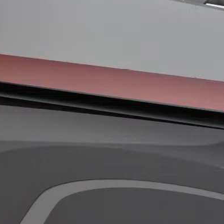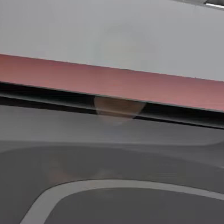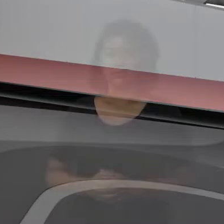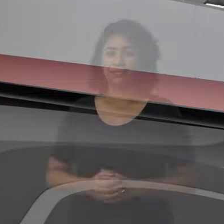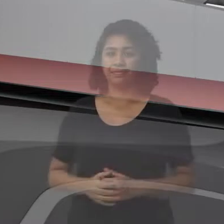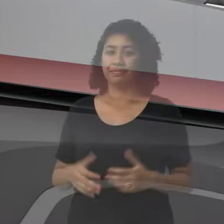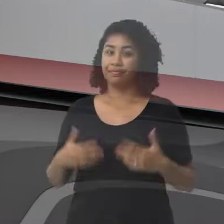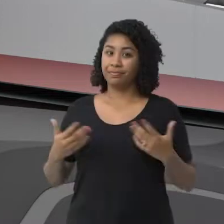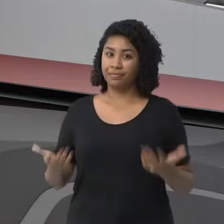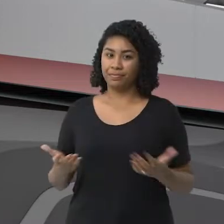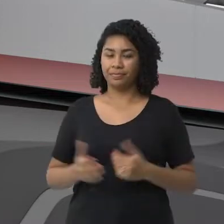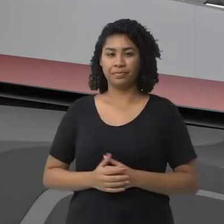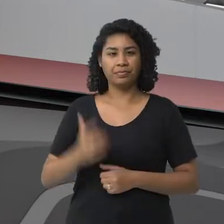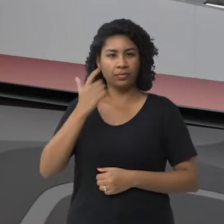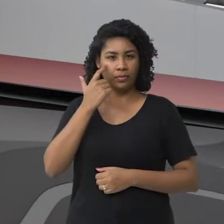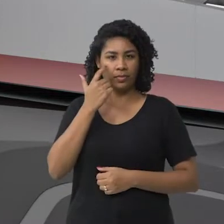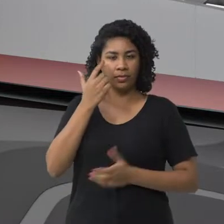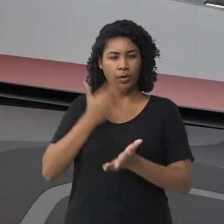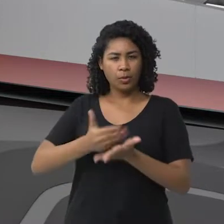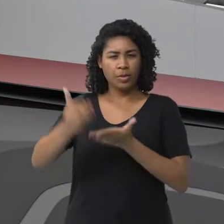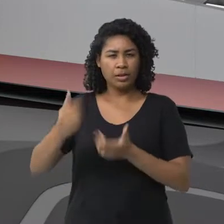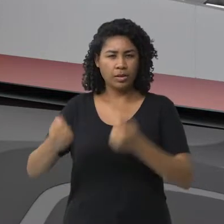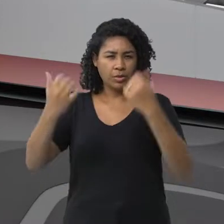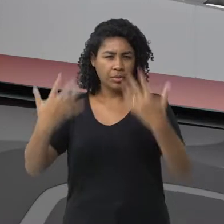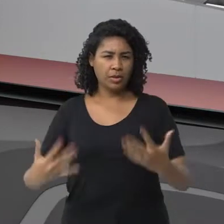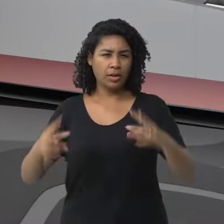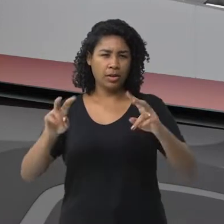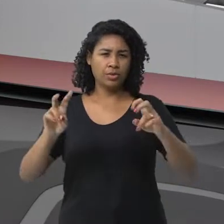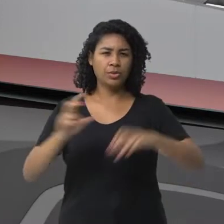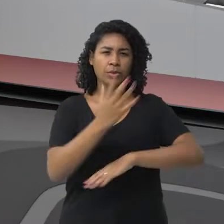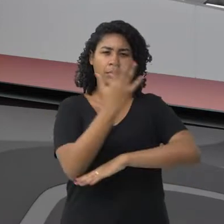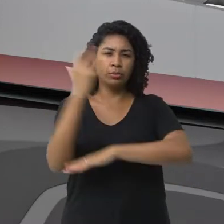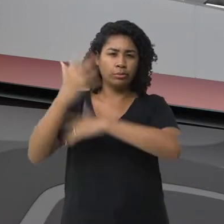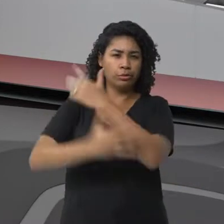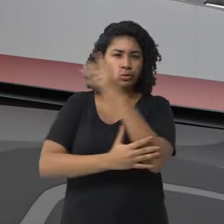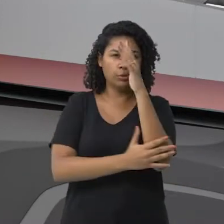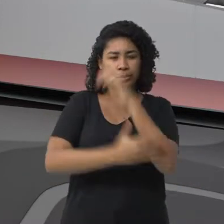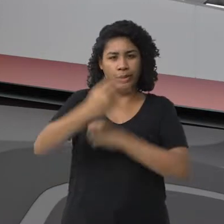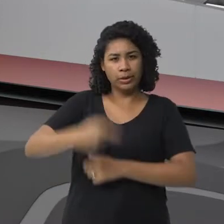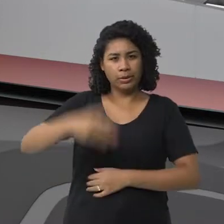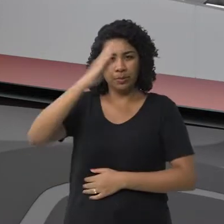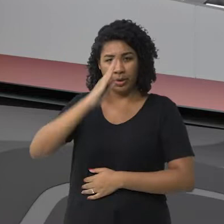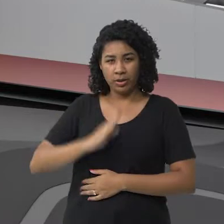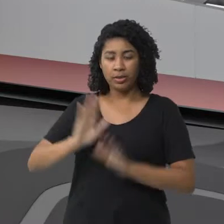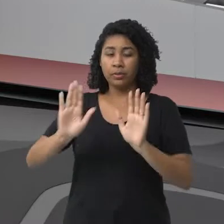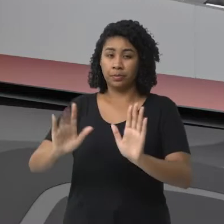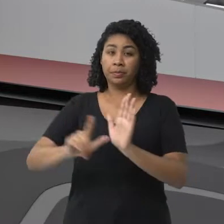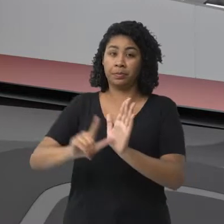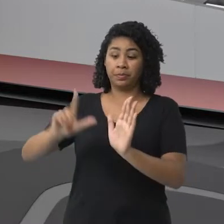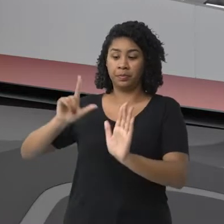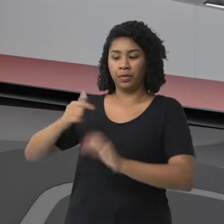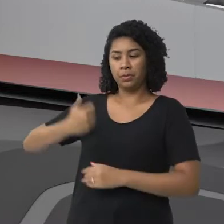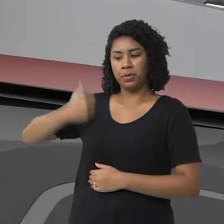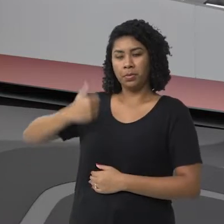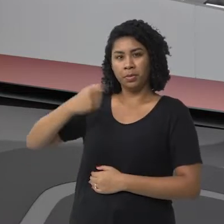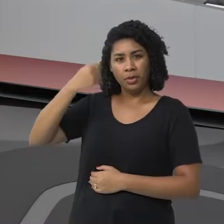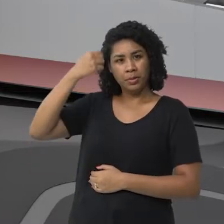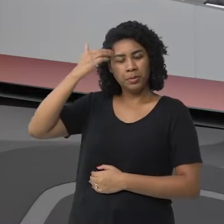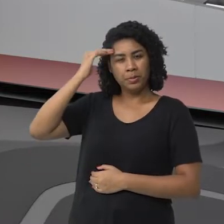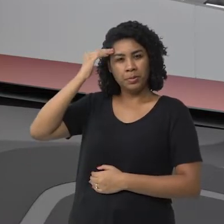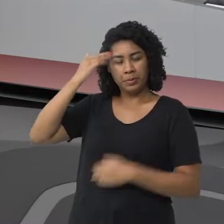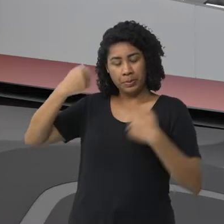Muito bem, antes da gente começar a falar realmente sobre as vegetações do Brasil, a gente tem que compreender que o Brasil ele é dividido